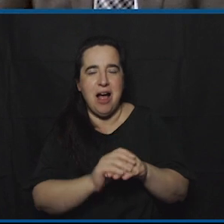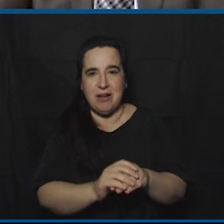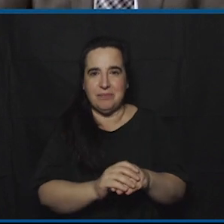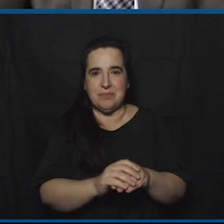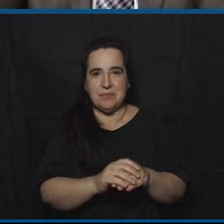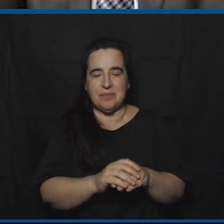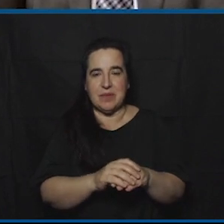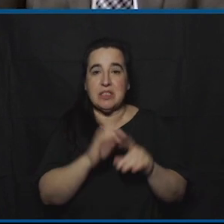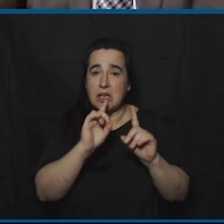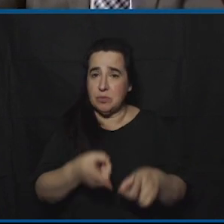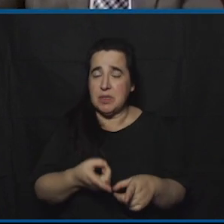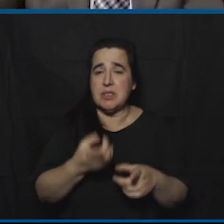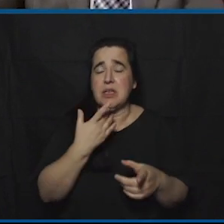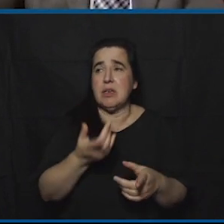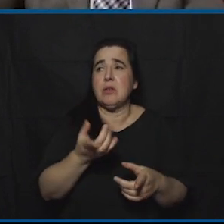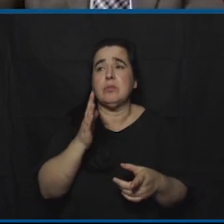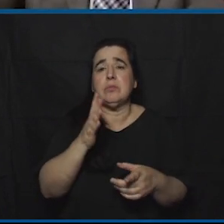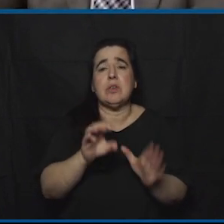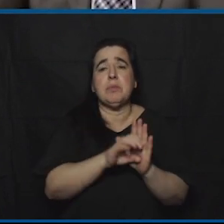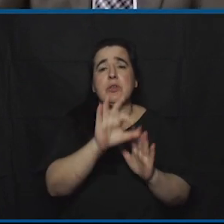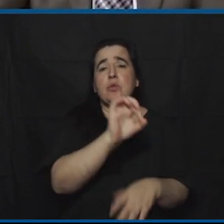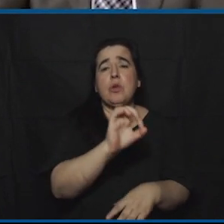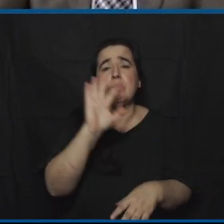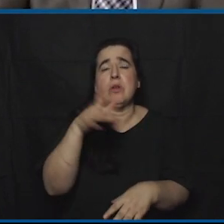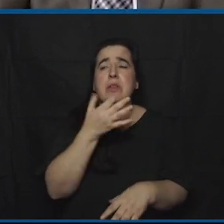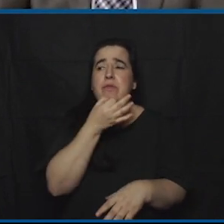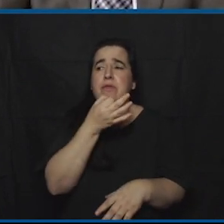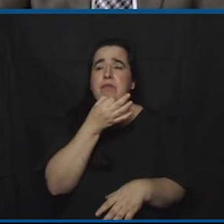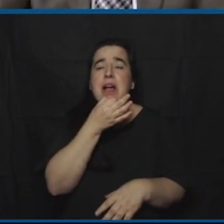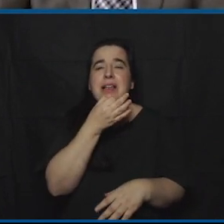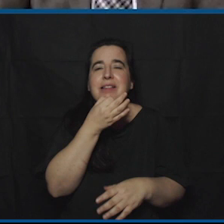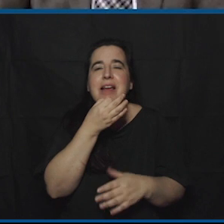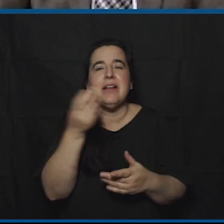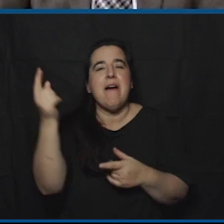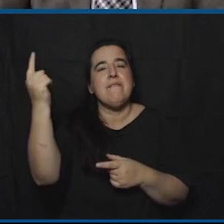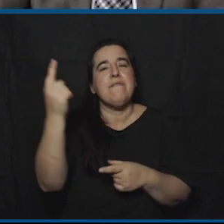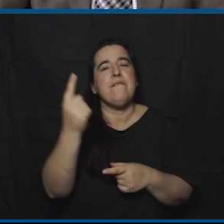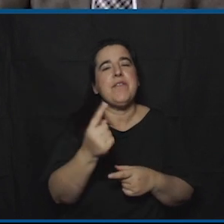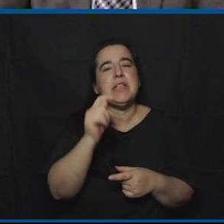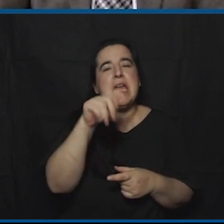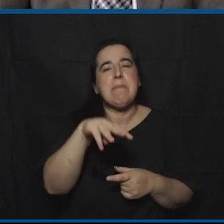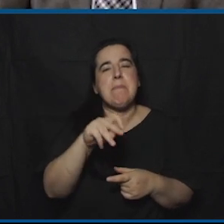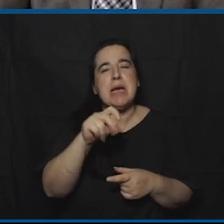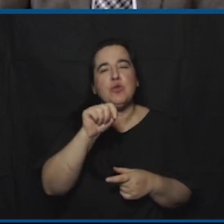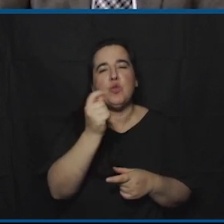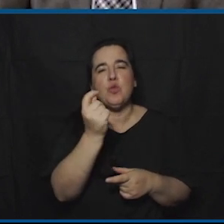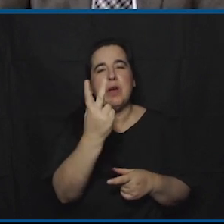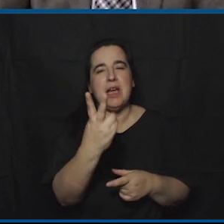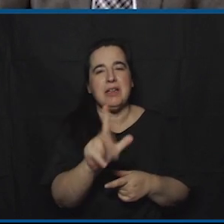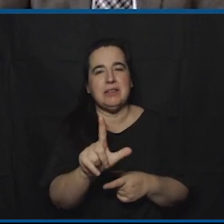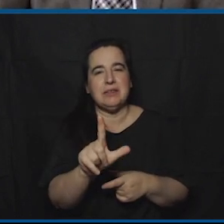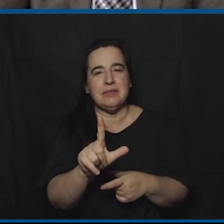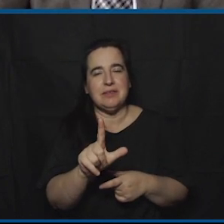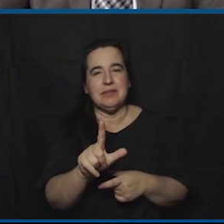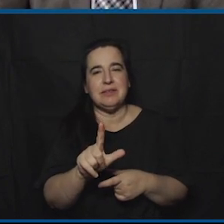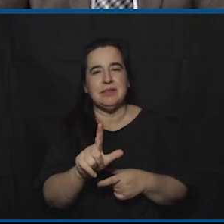no capítulo anterior, quando se referia ao Messias e à vinda do Emmanuel. Portanto, acho interessante que até esse paralelismo esteja